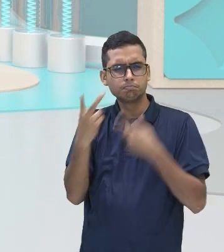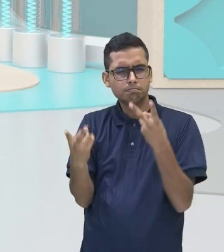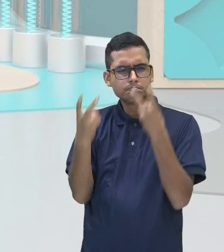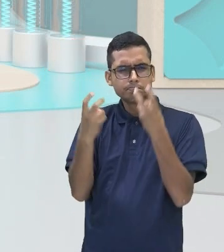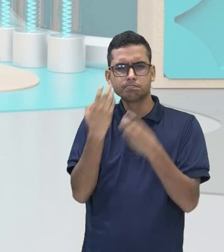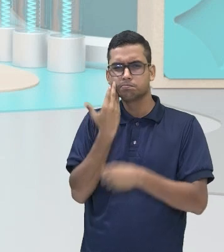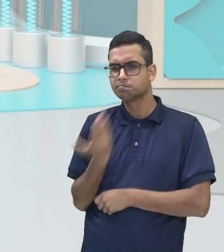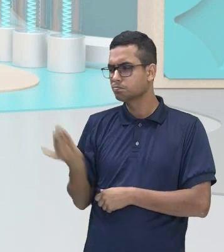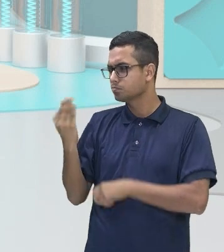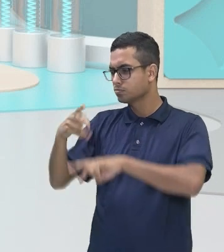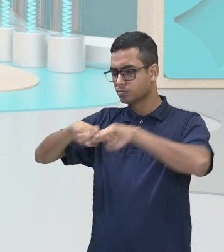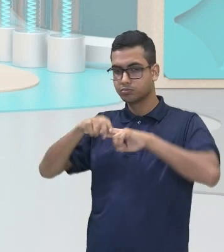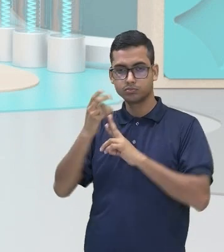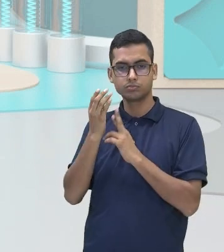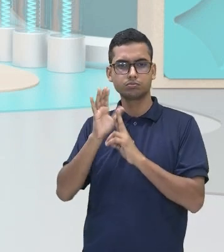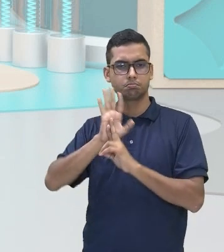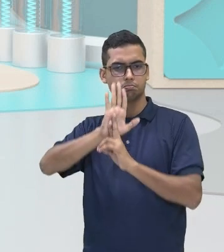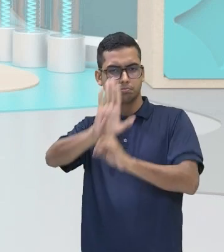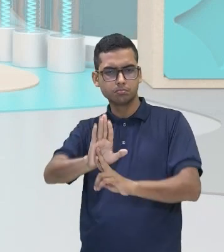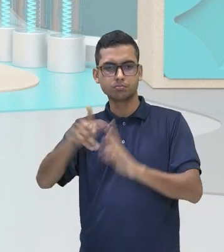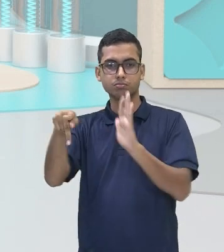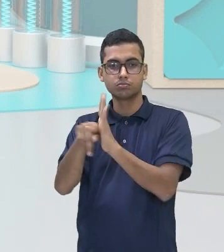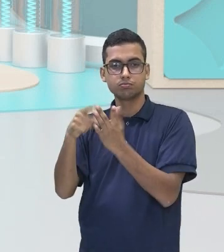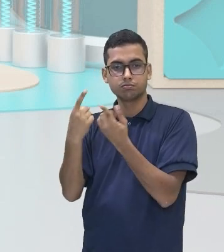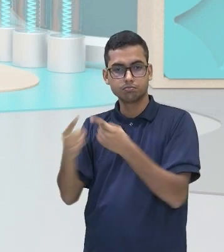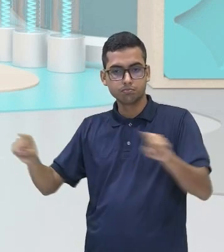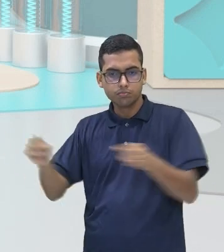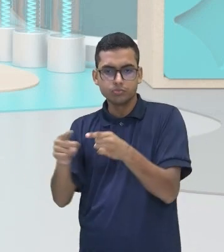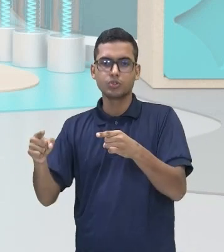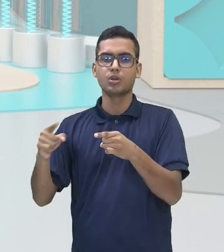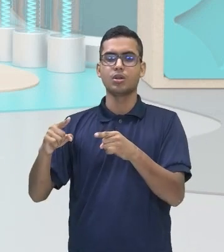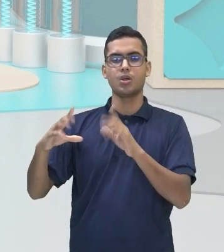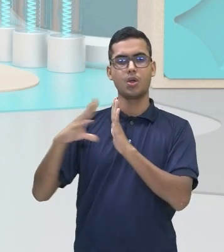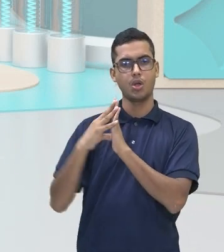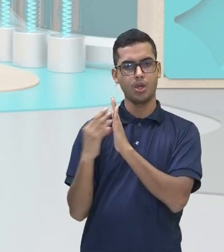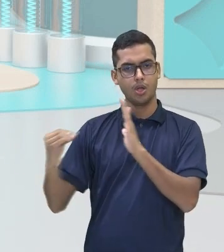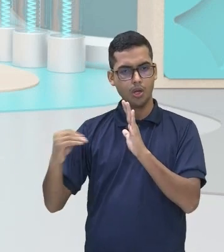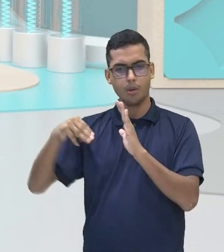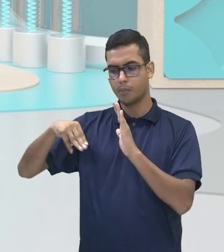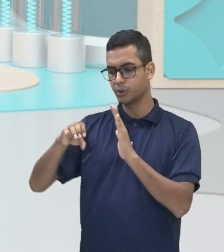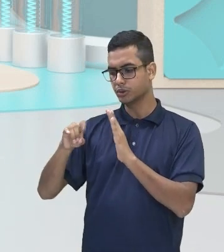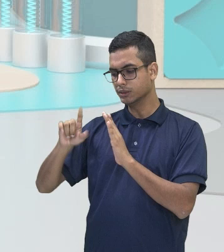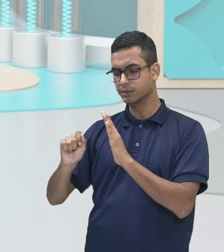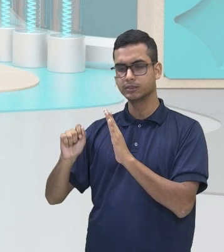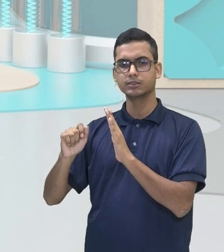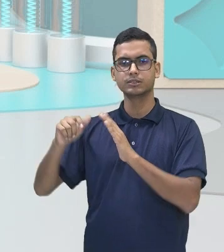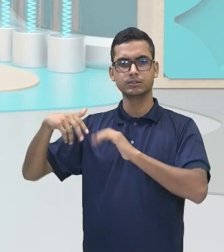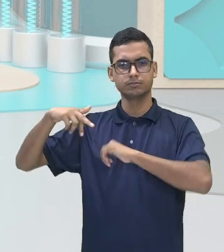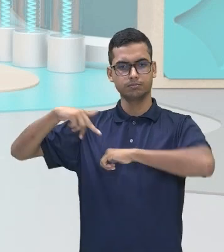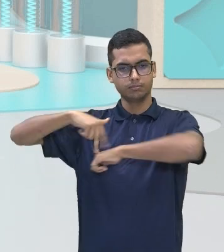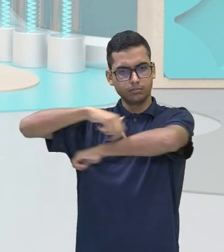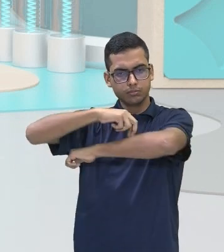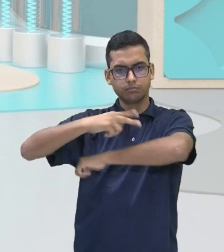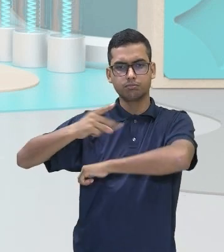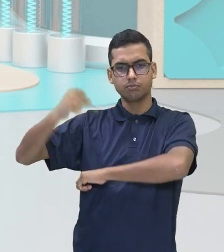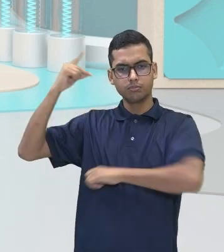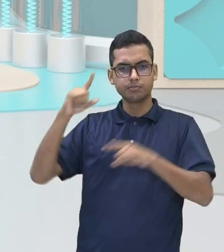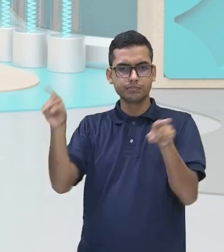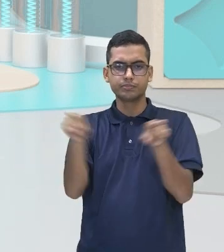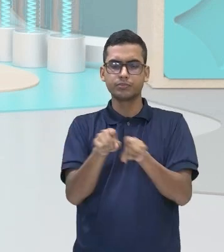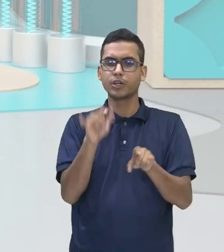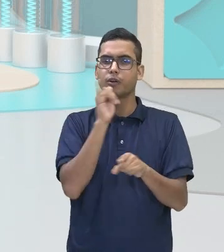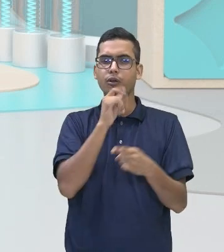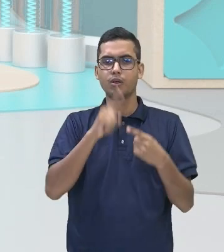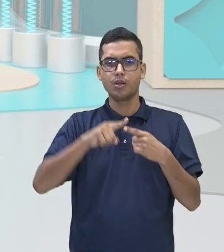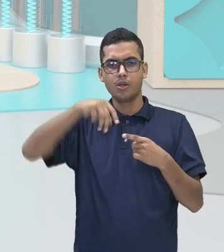passaram a refletir a música e a moda da época. Exemplos aí a gente pode citar o minueto e o galliard, tá bom?